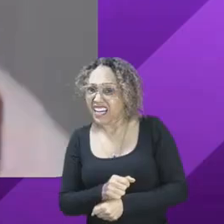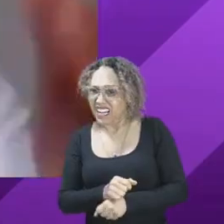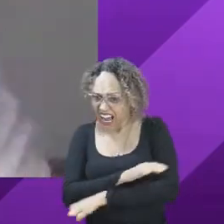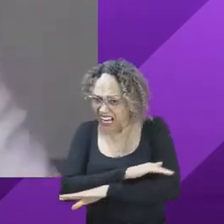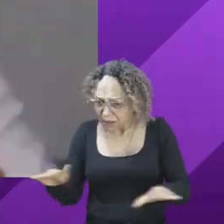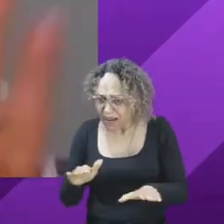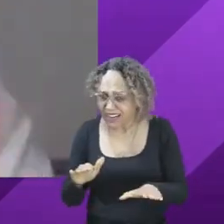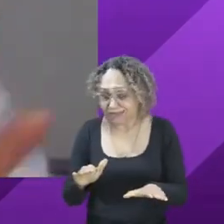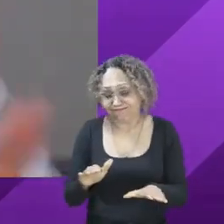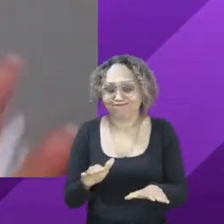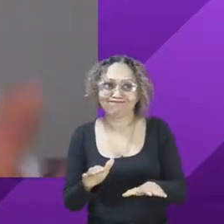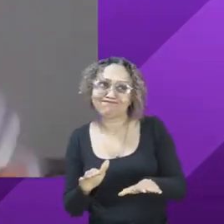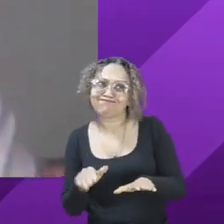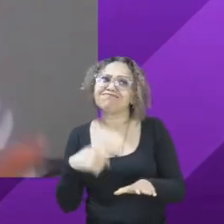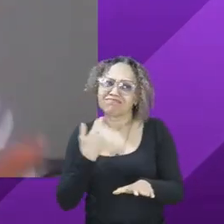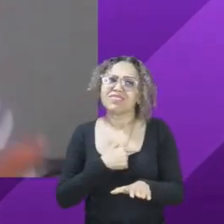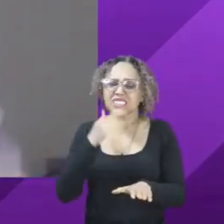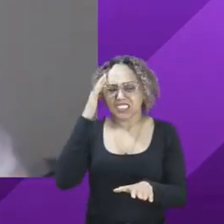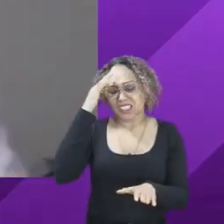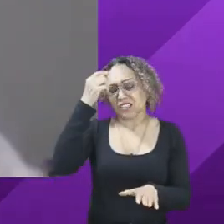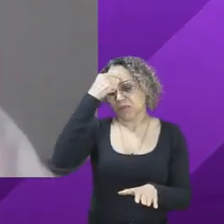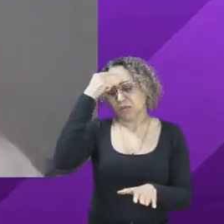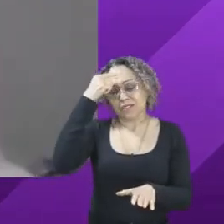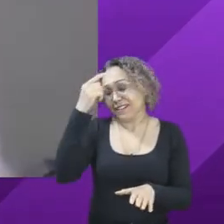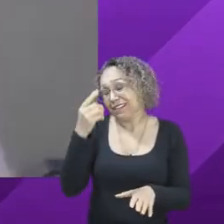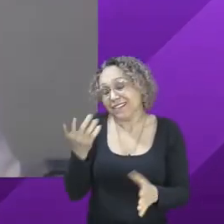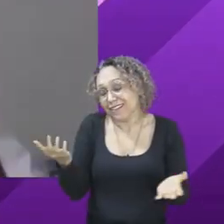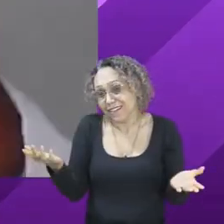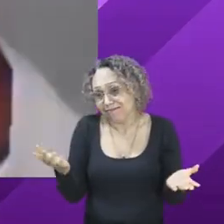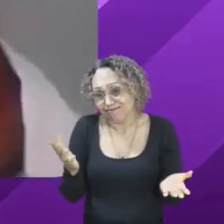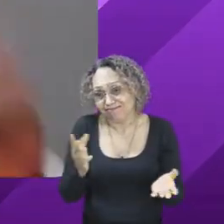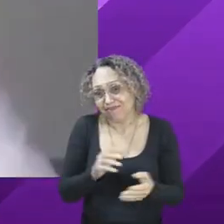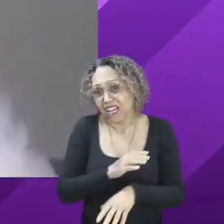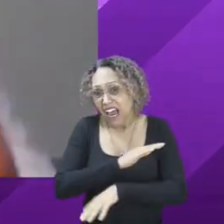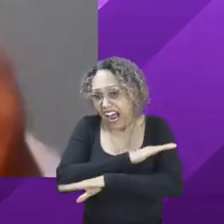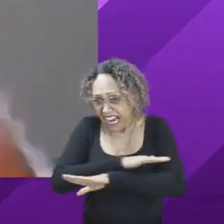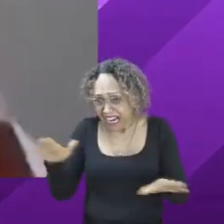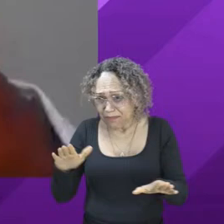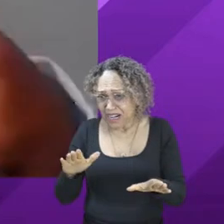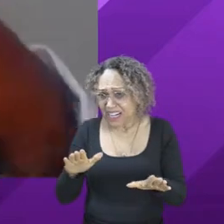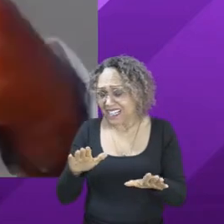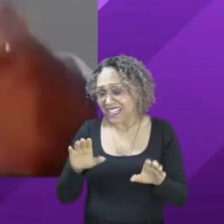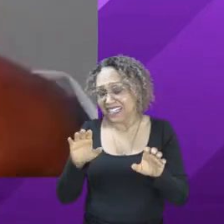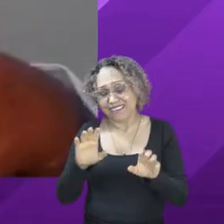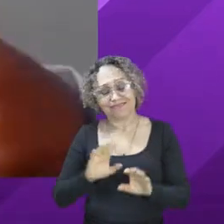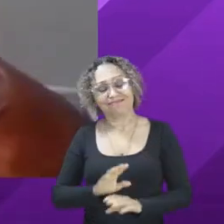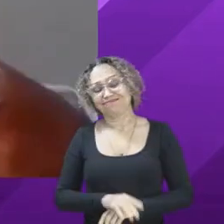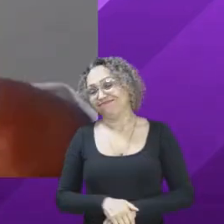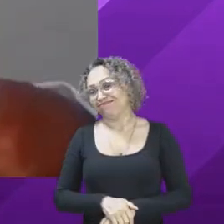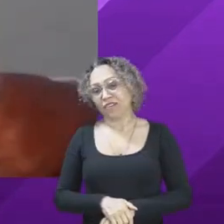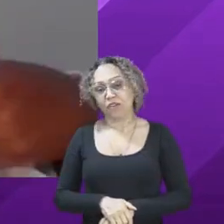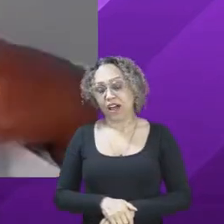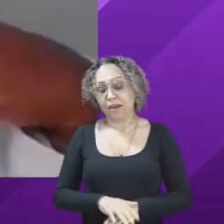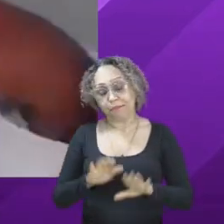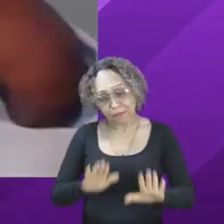gente já sabe disso, né? Mas o enfrentamento ele precisa cada vez mais